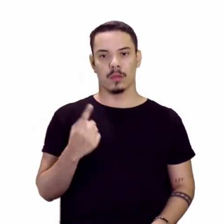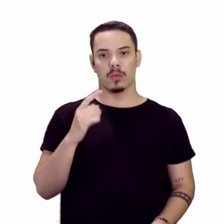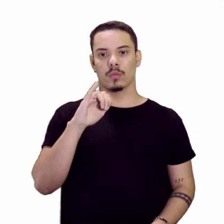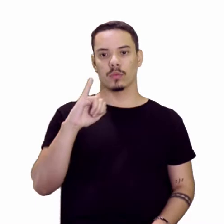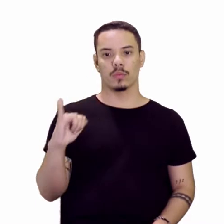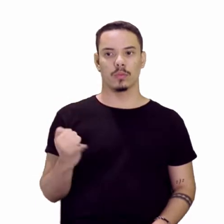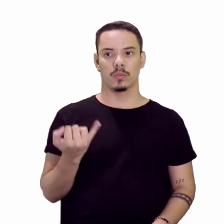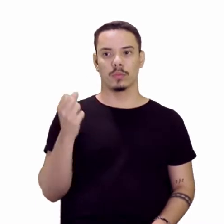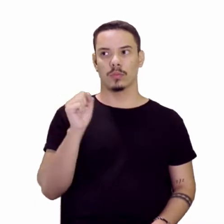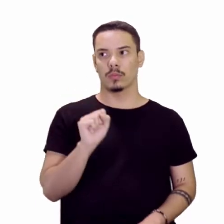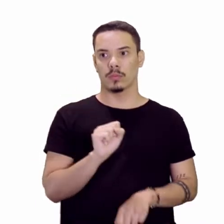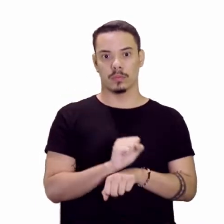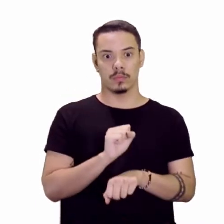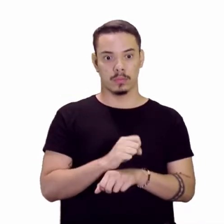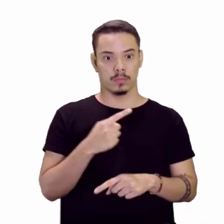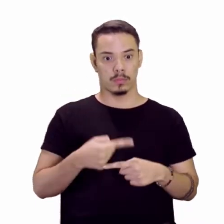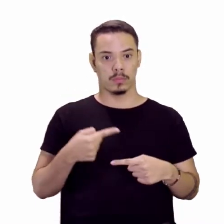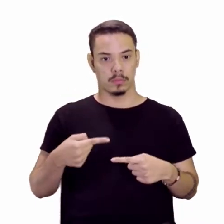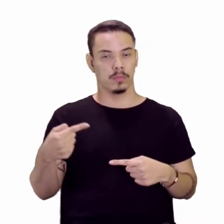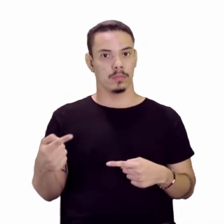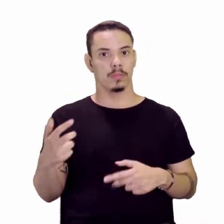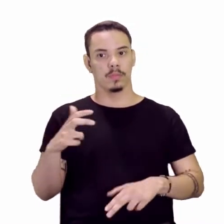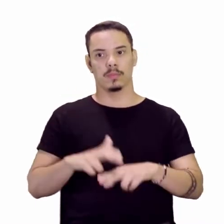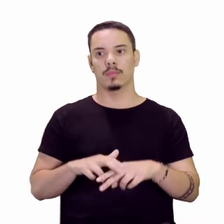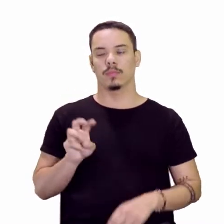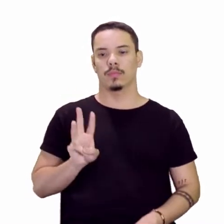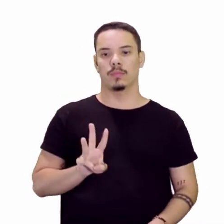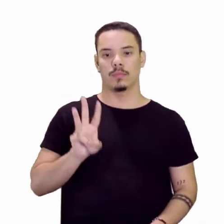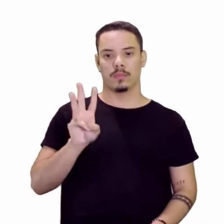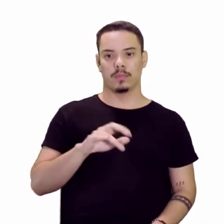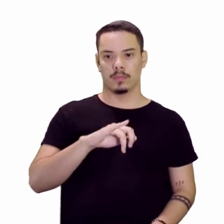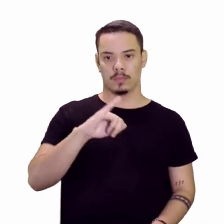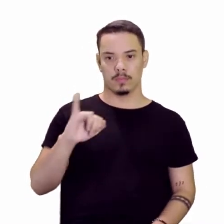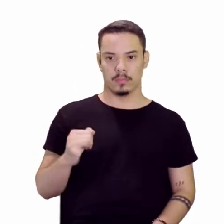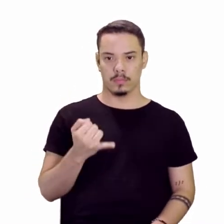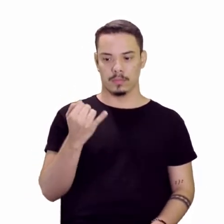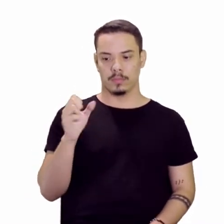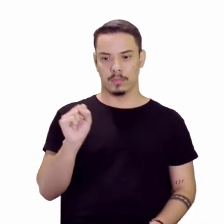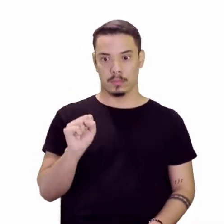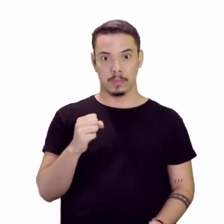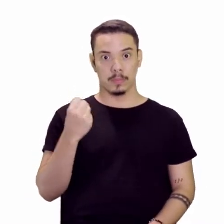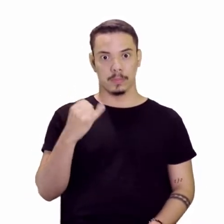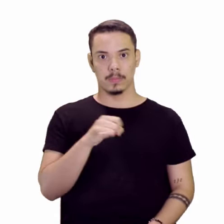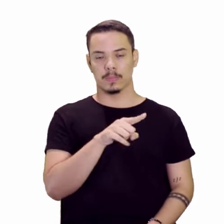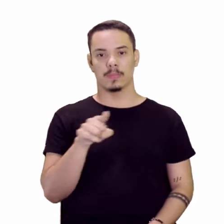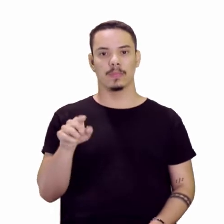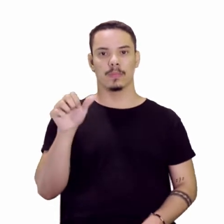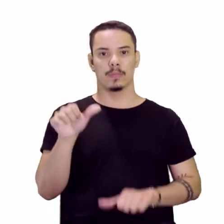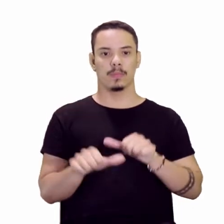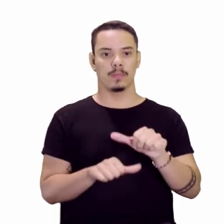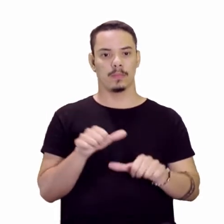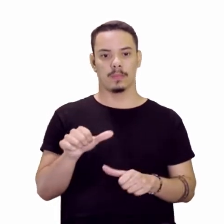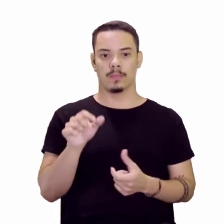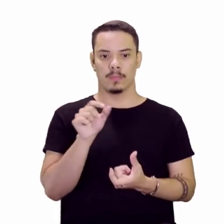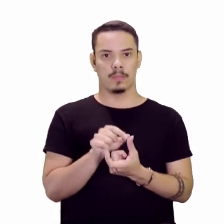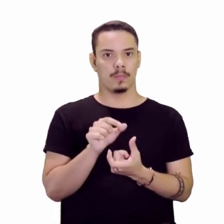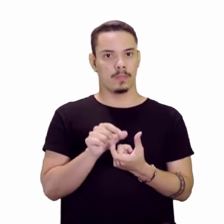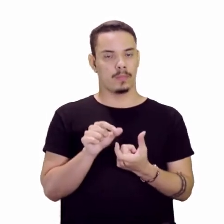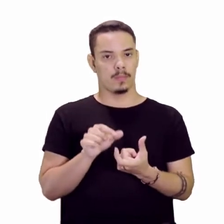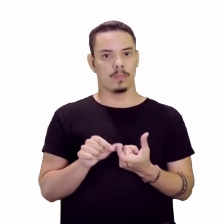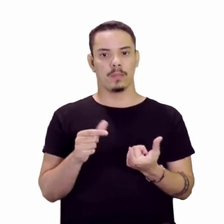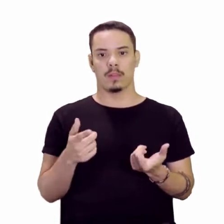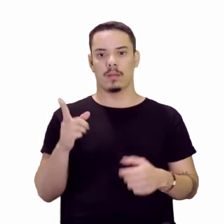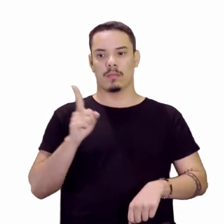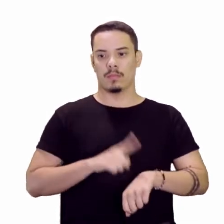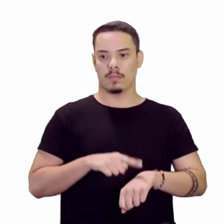por segundo, ok? Então, watts é joule por segundo. Se ali você mudar a unidade, né, dessa ali